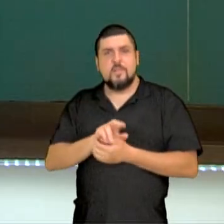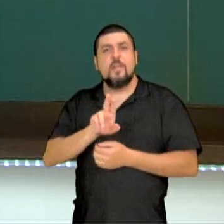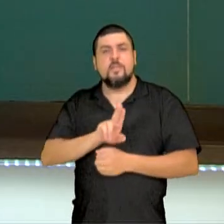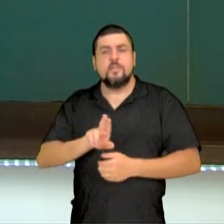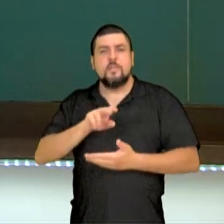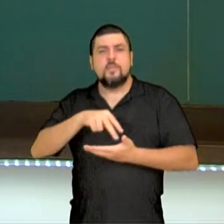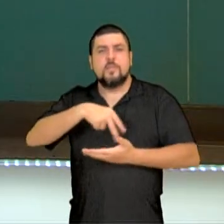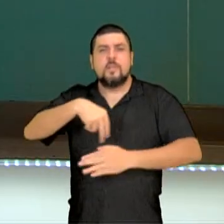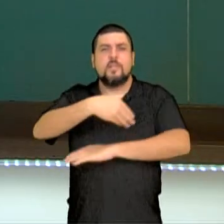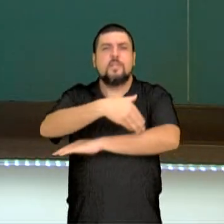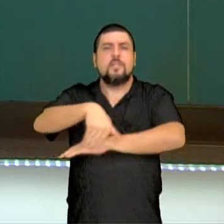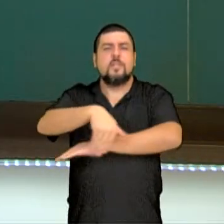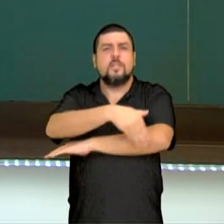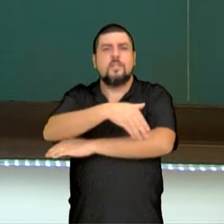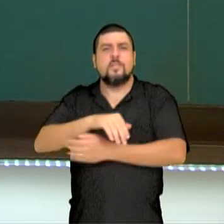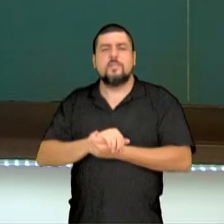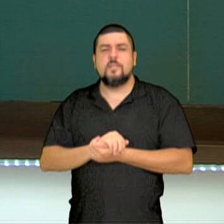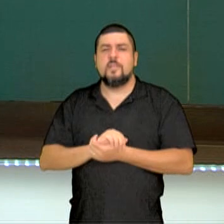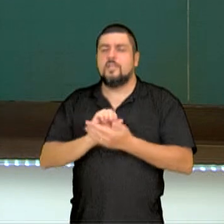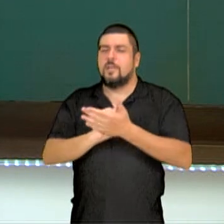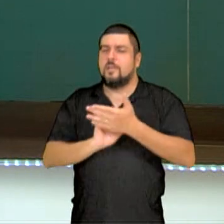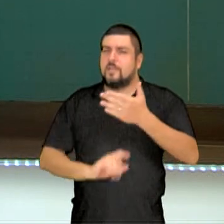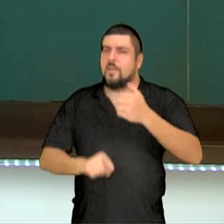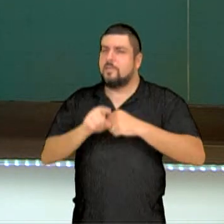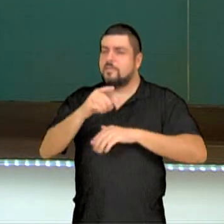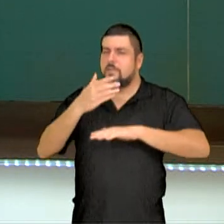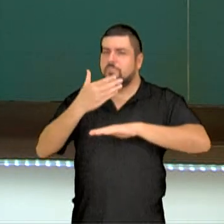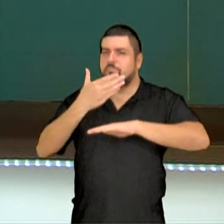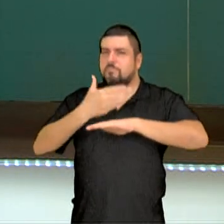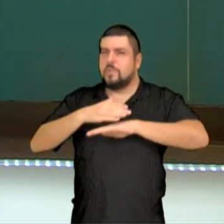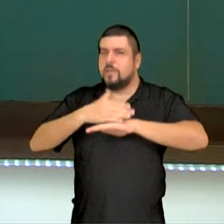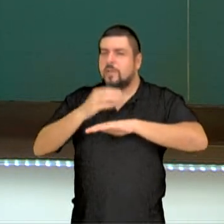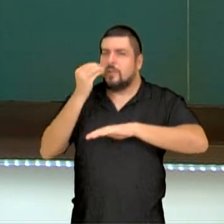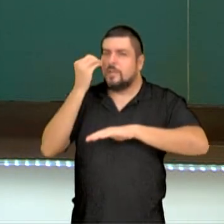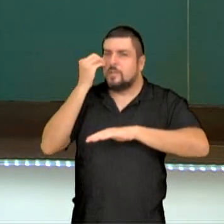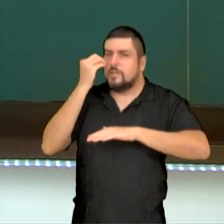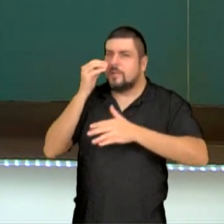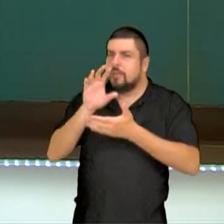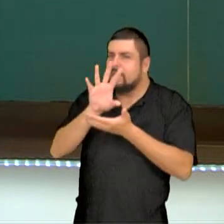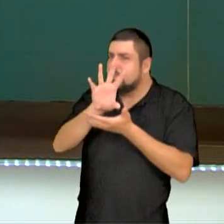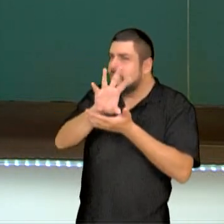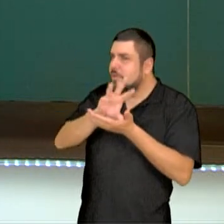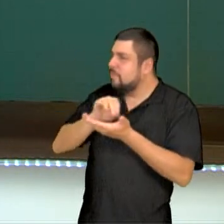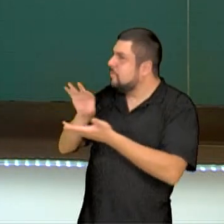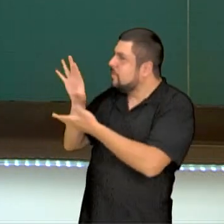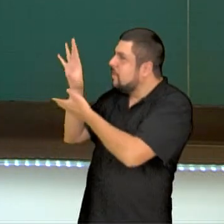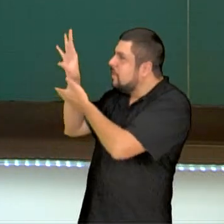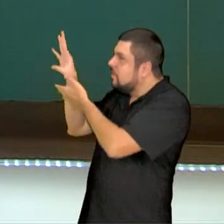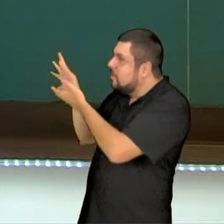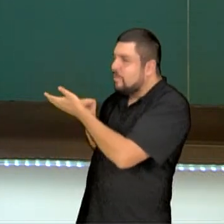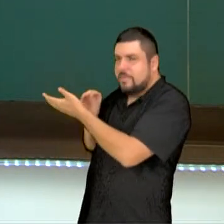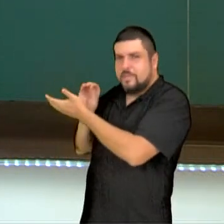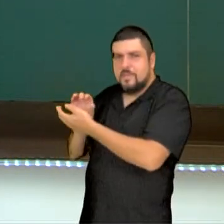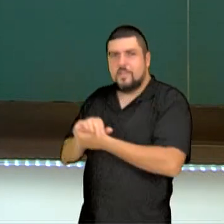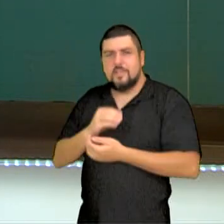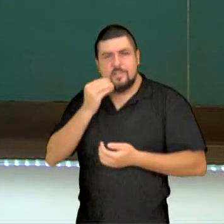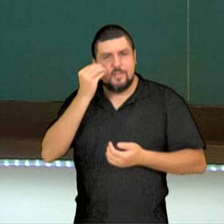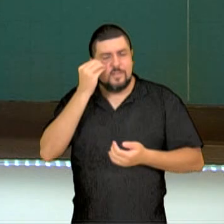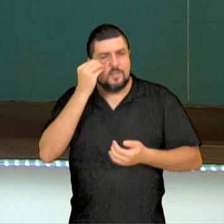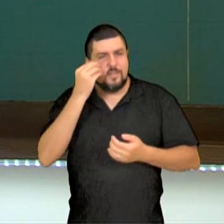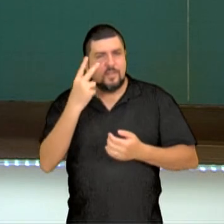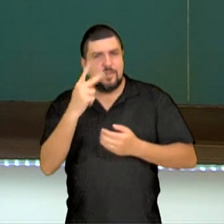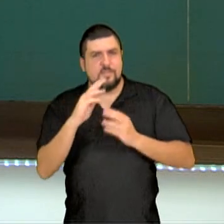danças de rua. Então fica a atividade para vocês, quero ver se vocês conseguem. A professora trouxe 2 exemplos. Quero ver se vocês conseguem fazer em